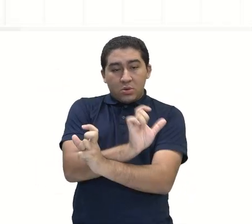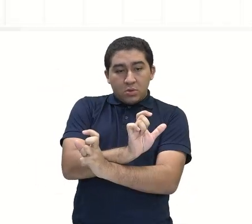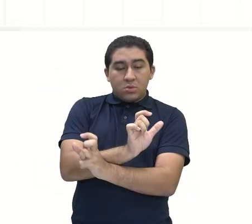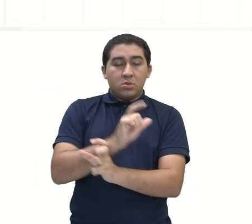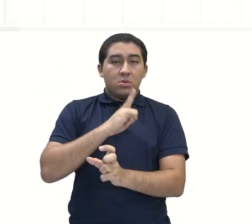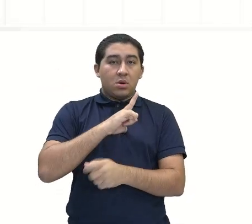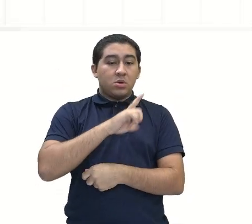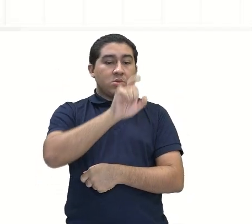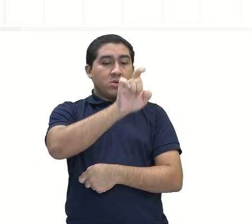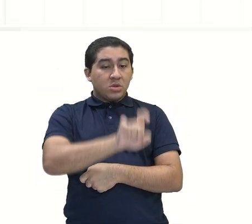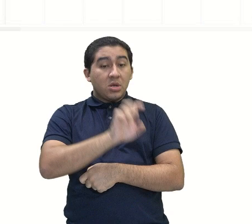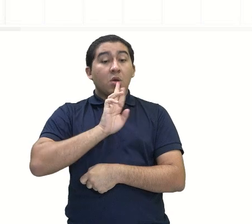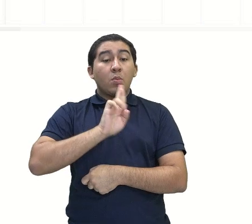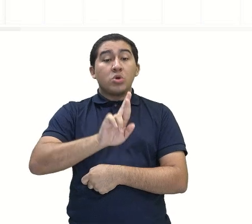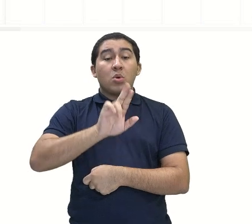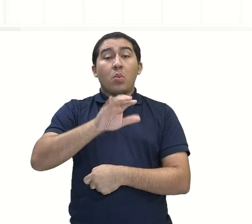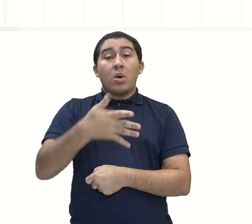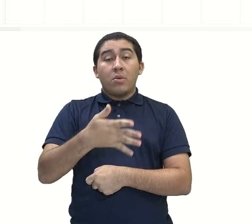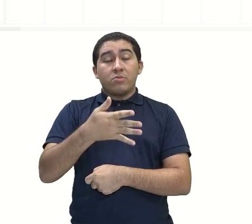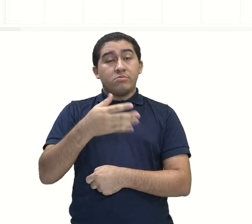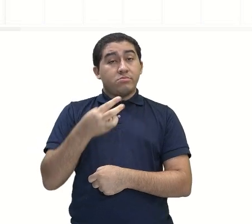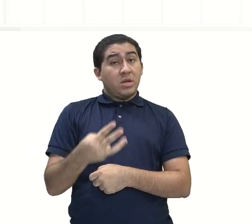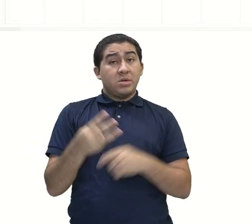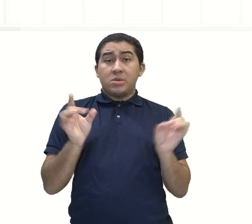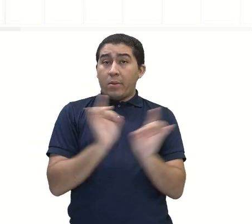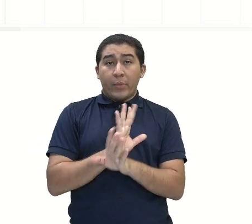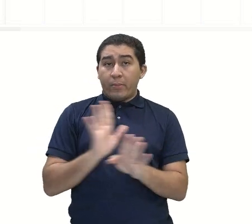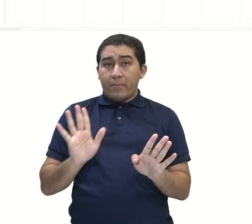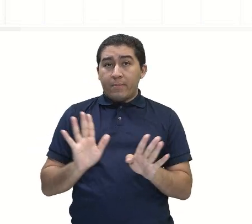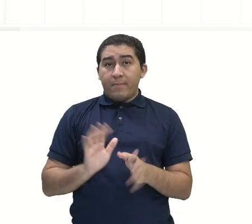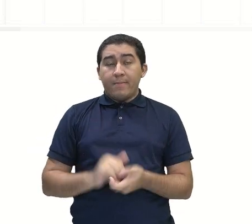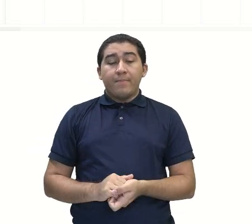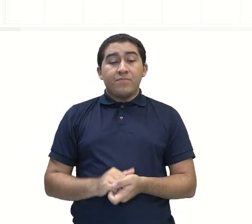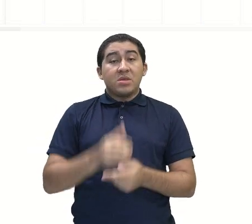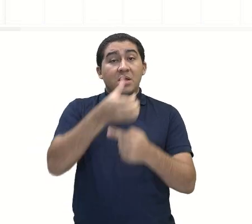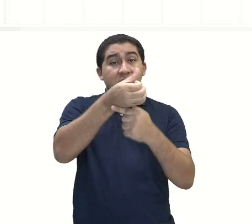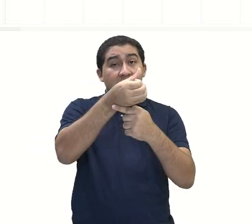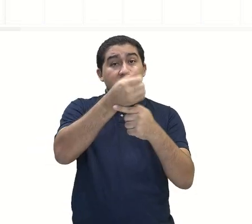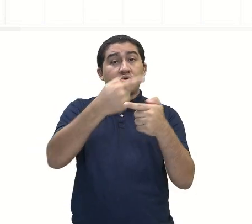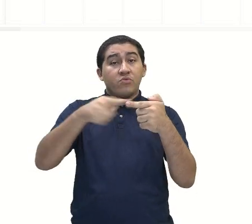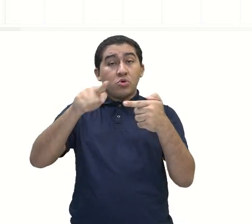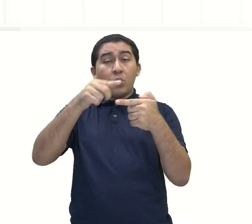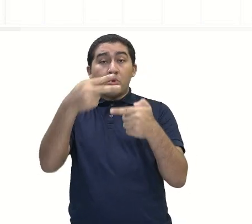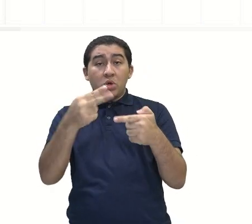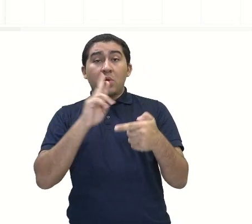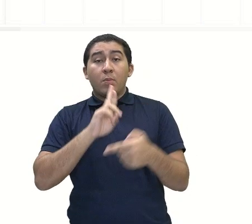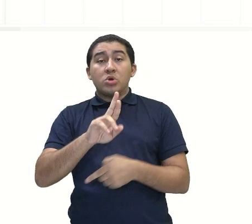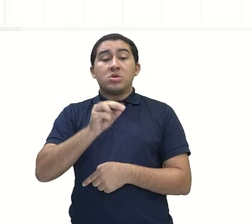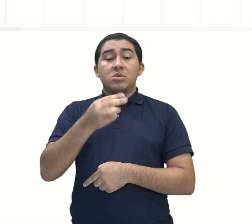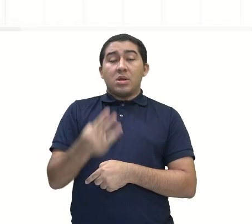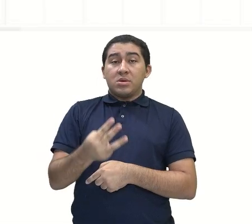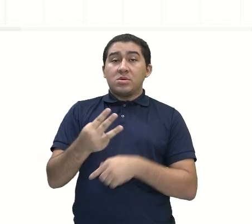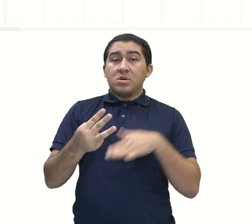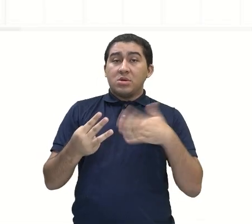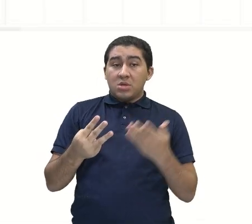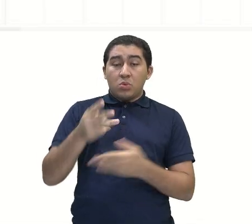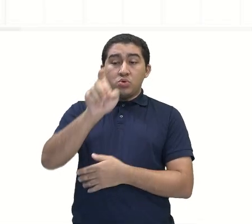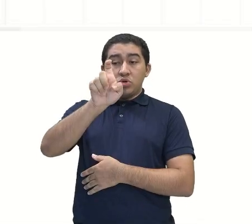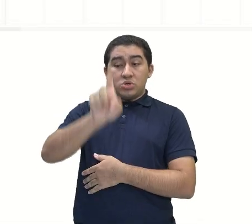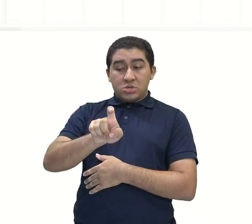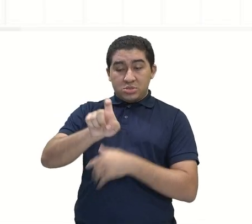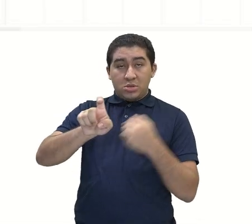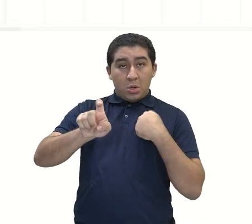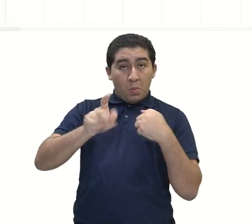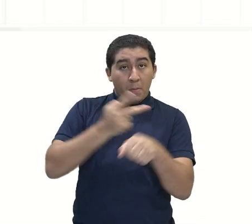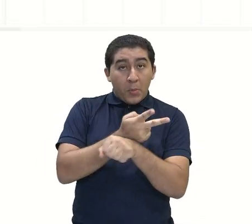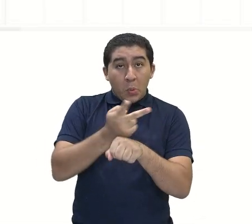ó, resultado 3, pronto. 6 dividido por 2 é igual a 3. Então, o valor de x que eu estou procurando